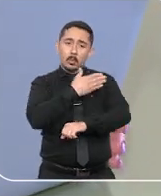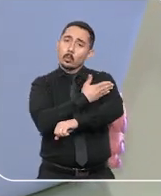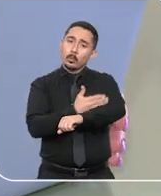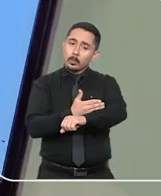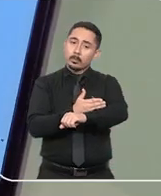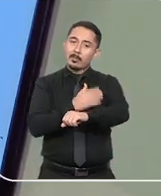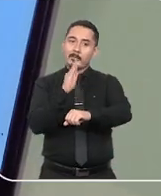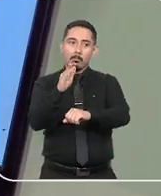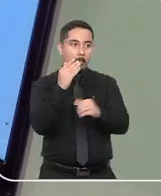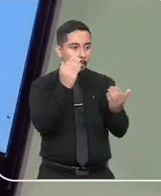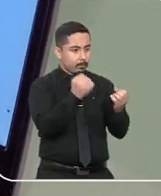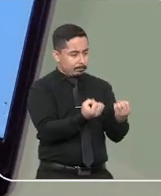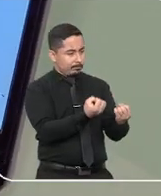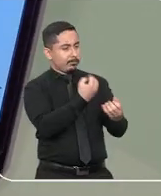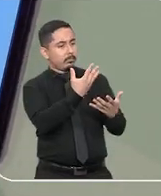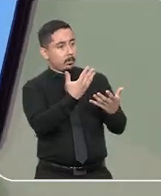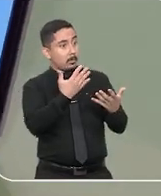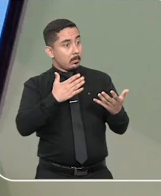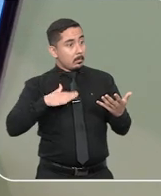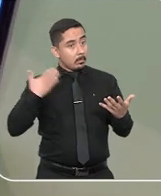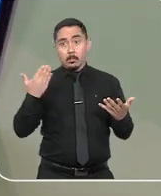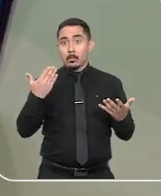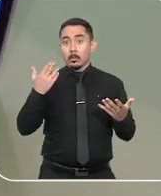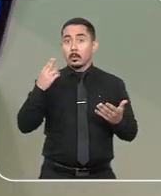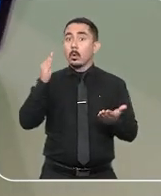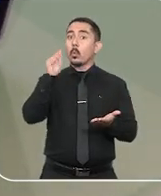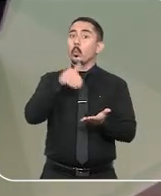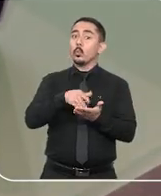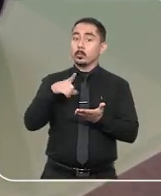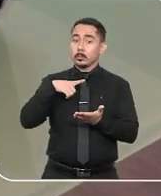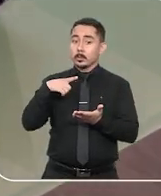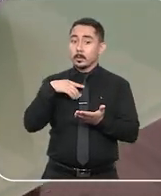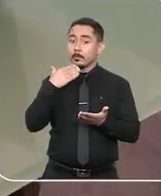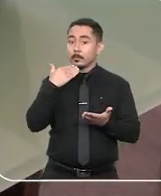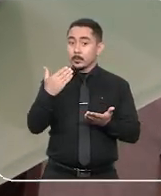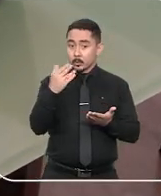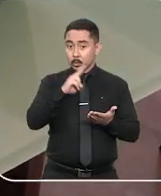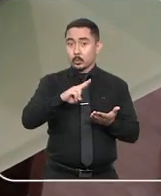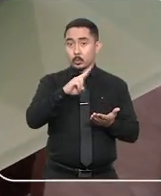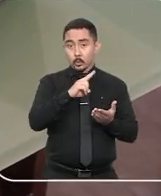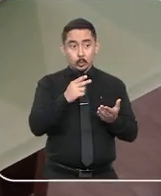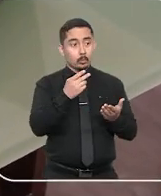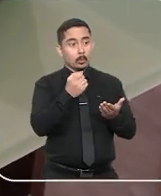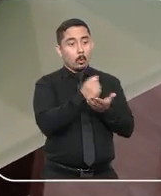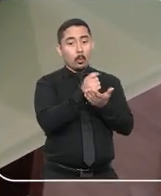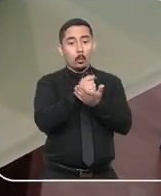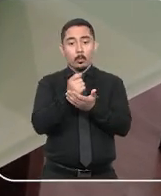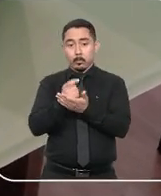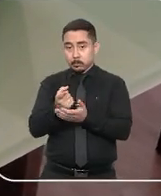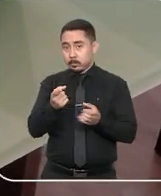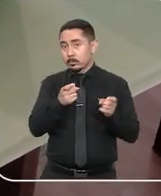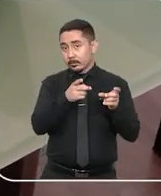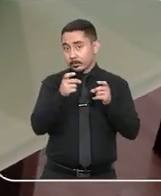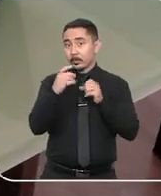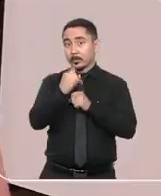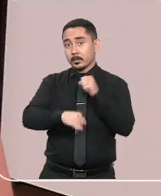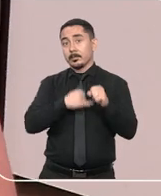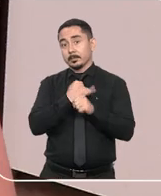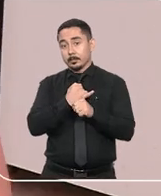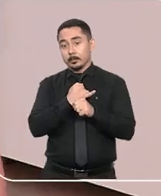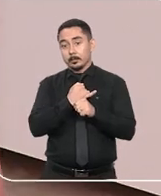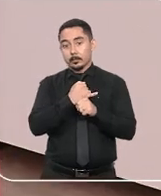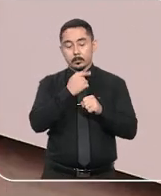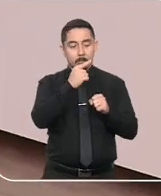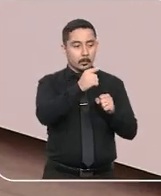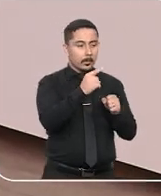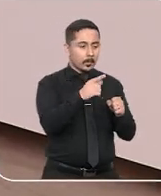internet, mas não esperava receber uma surpresa da última vez que recorreu a um site de comércio eletrônico. No